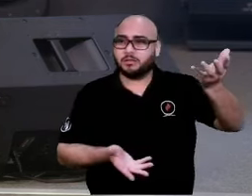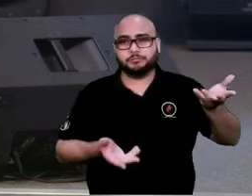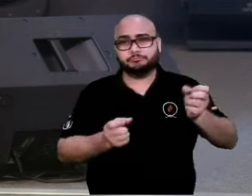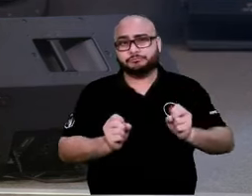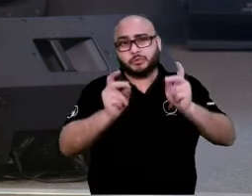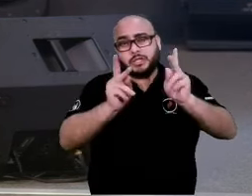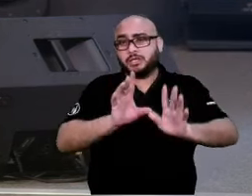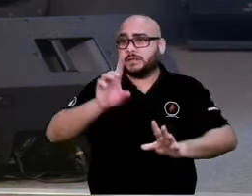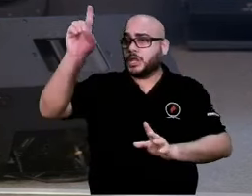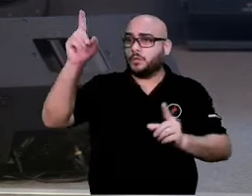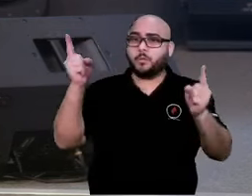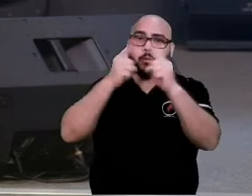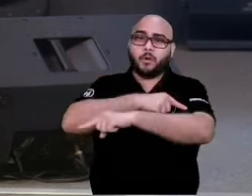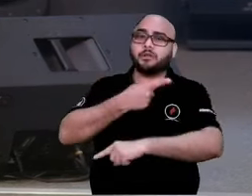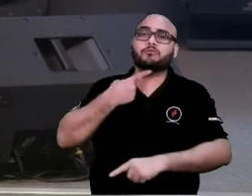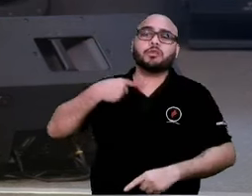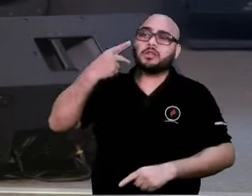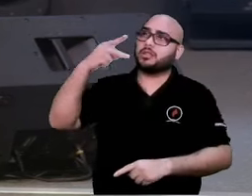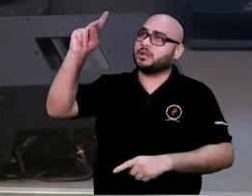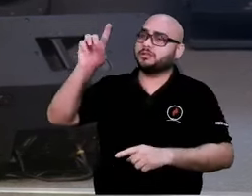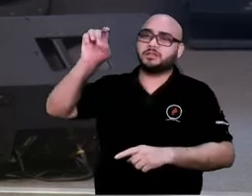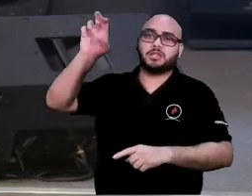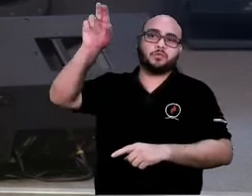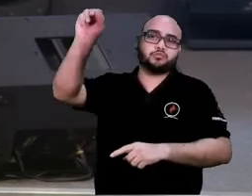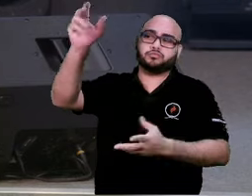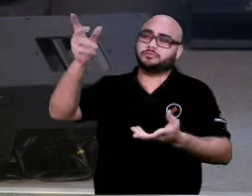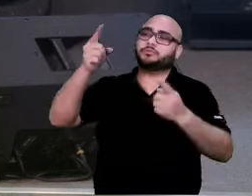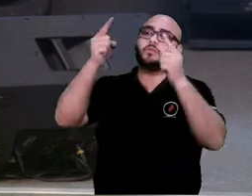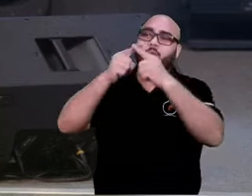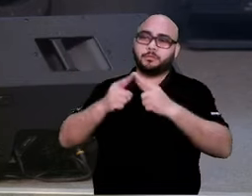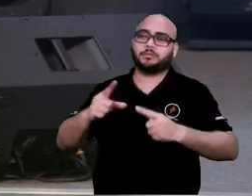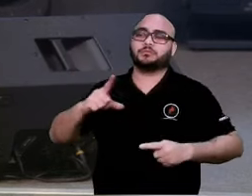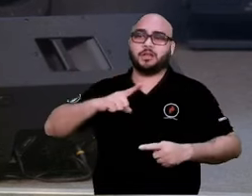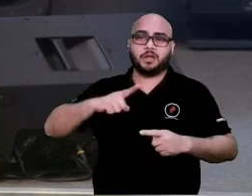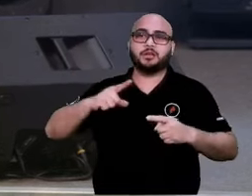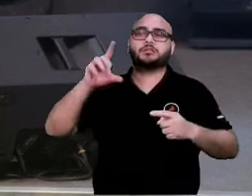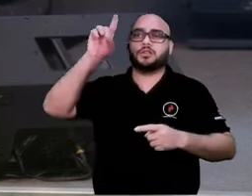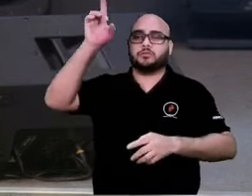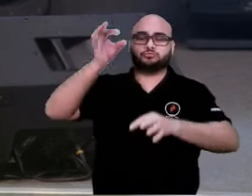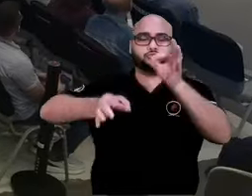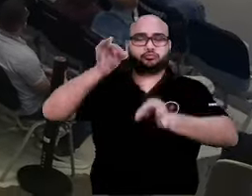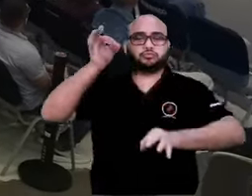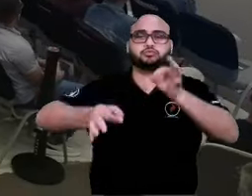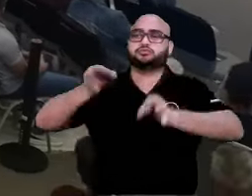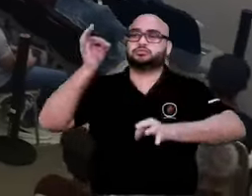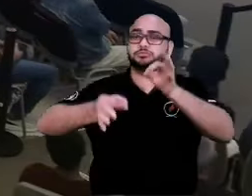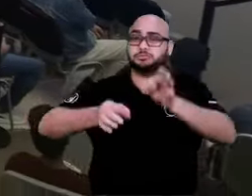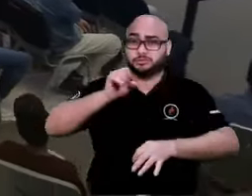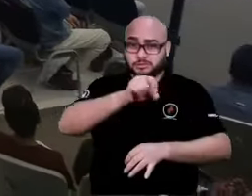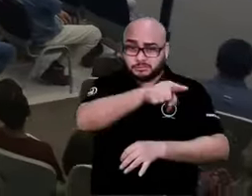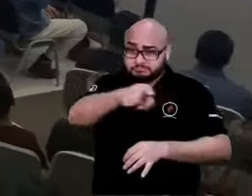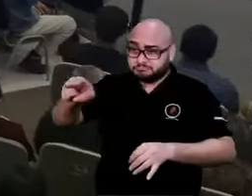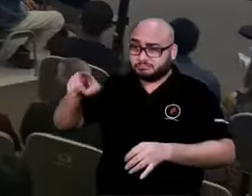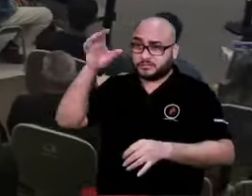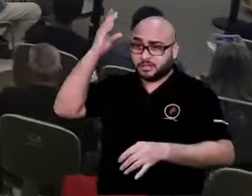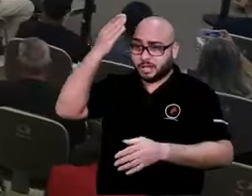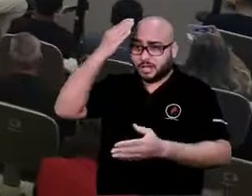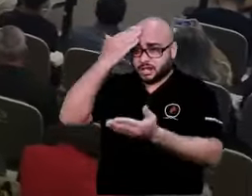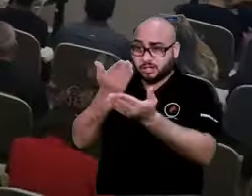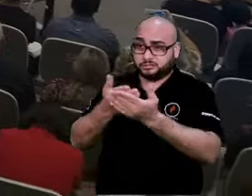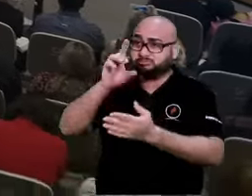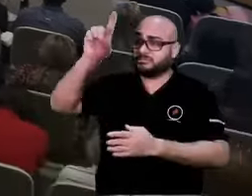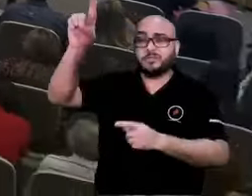minha vontade. Faz aquilo que está no seu coração. O Senhor é justo. Você consegue confiar no caráter de Deus quando Ele não faz da forma